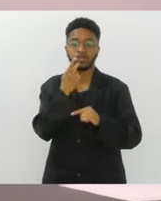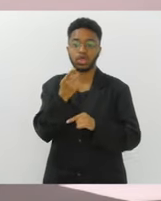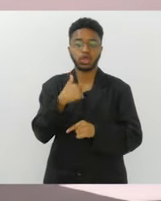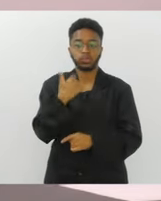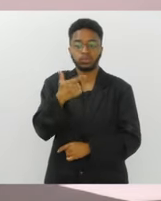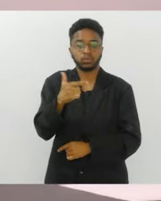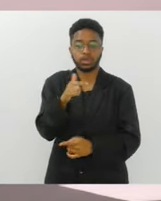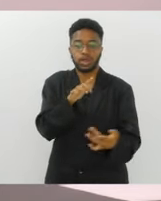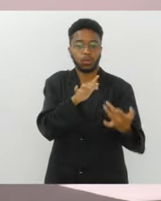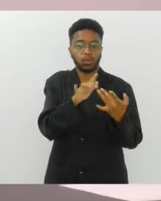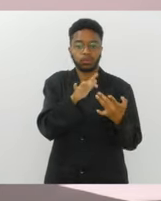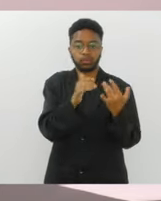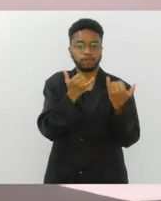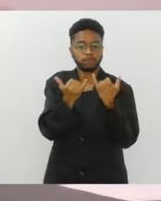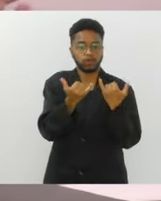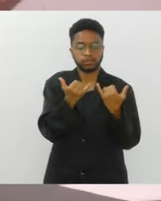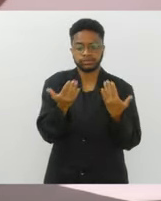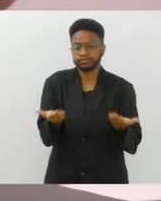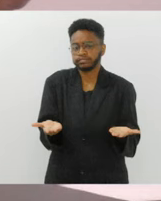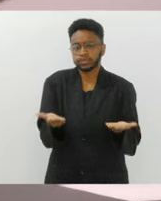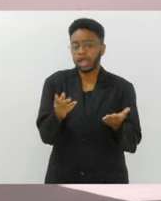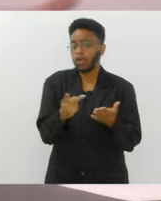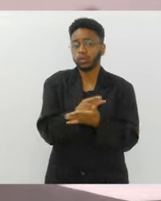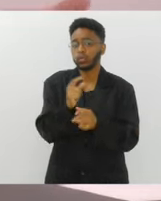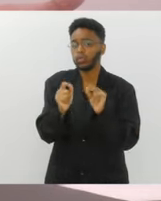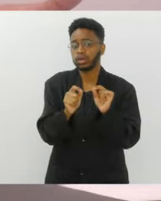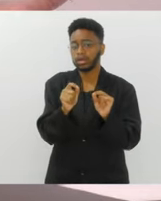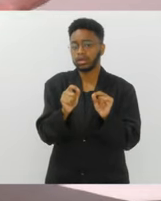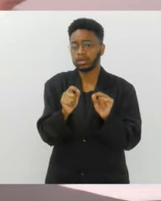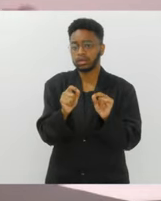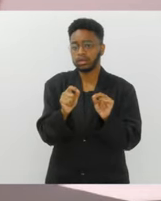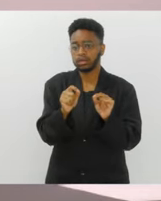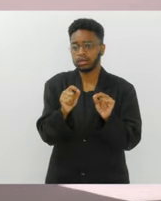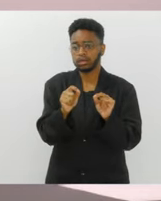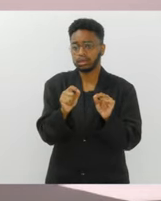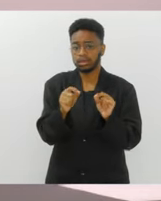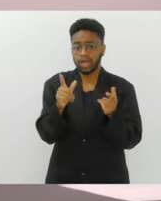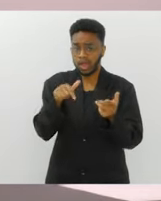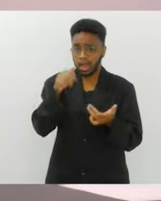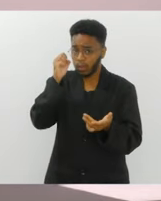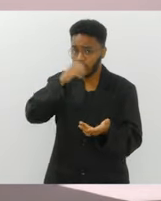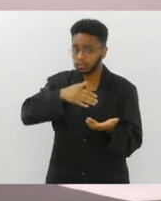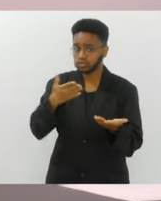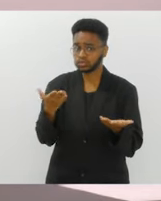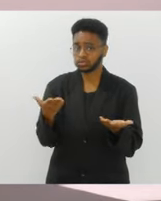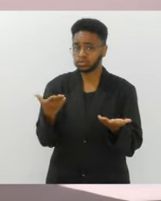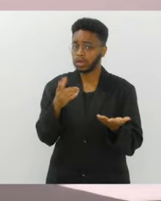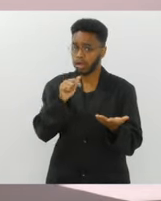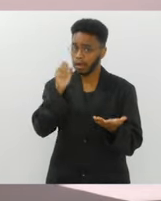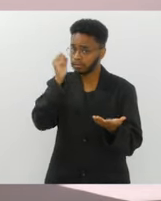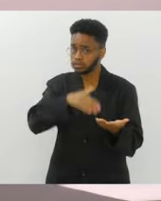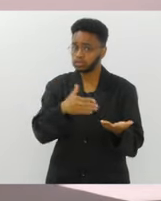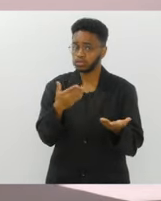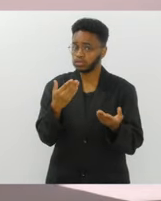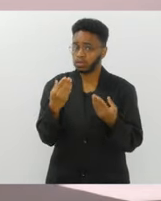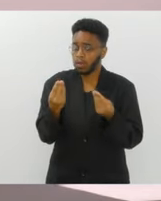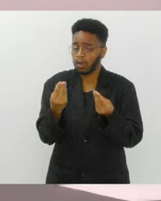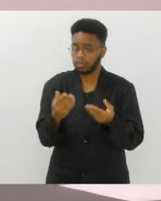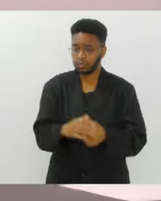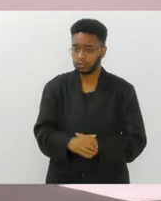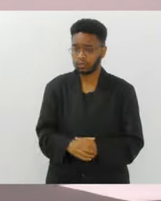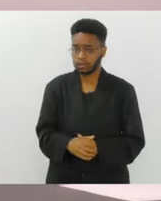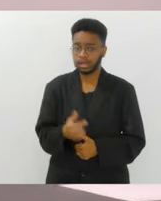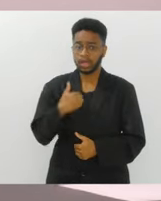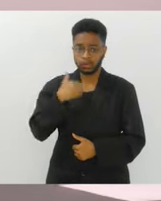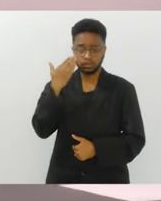dados da Supervia. E aí o que vai acontecer? Não tem acesso aos dados? Isso é um absurdo. É um absurdo em si mesmo. Eu sei que na Agência